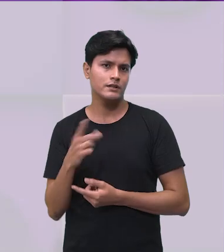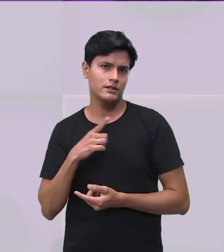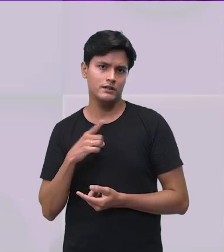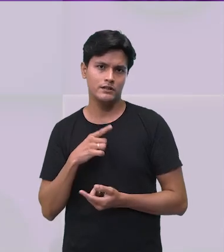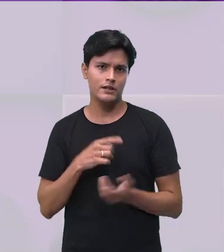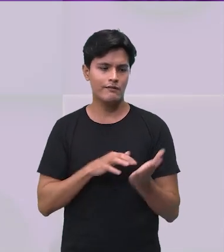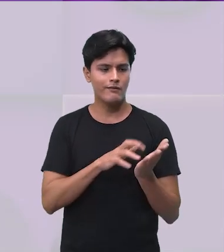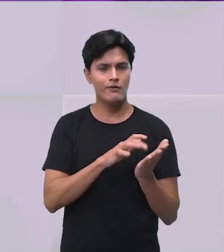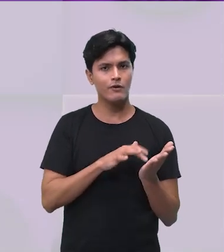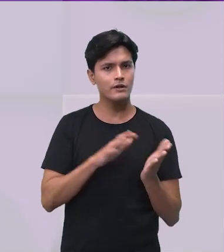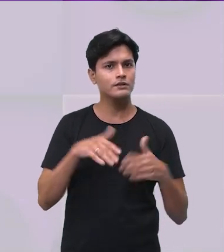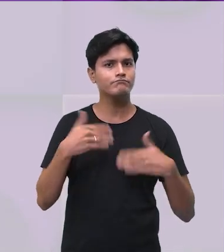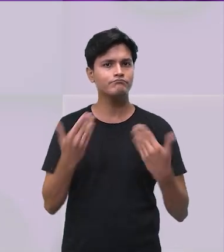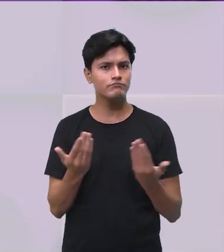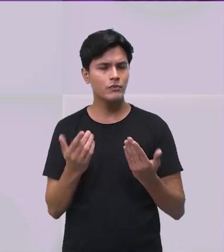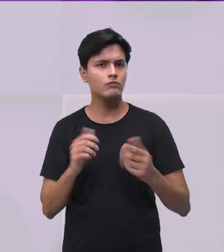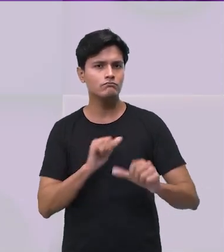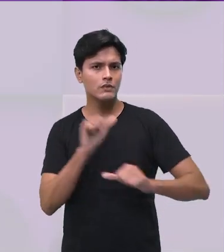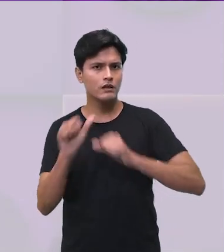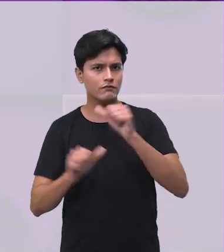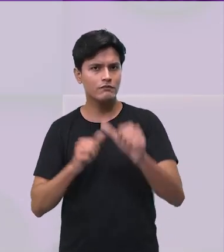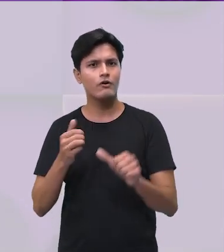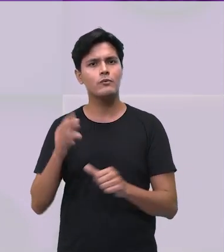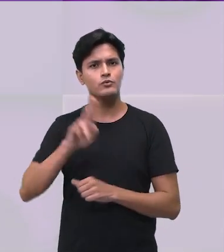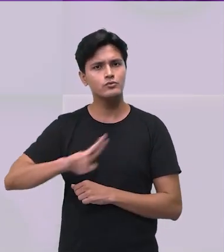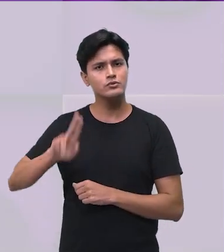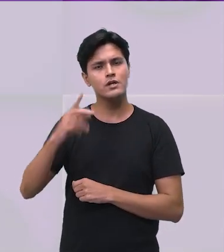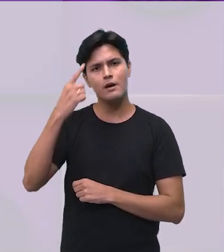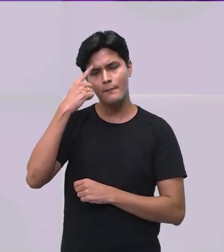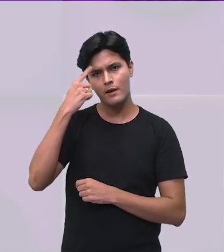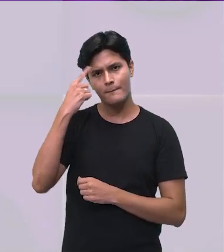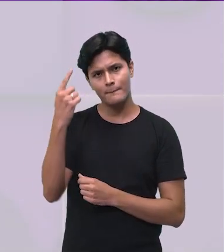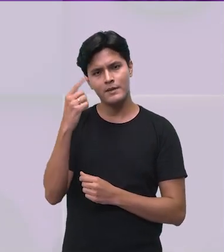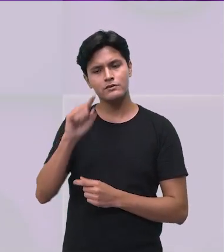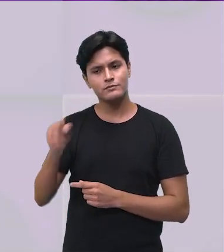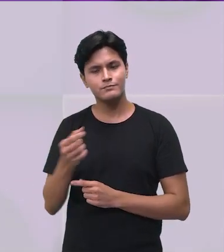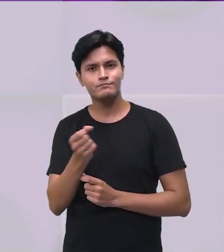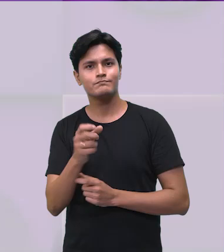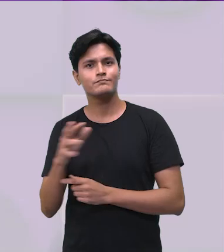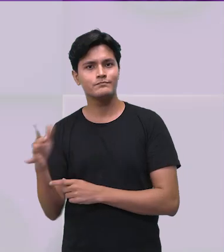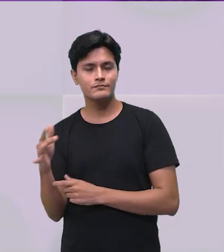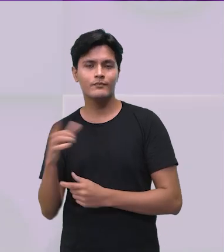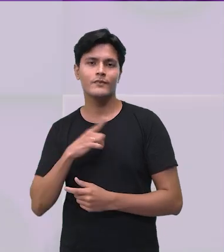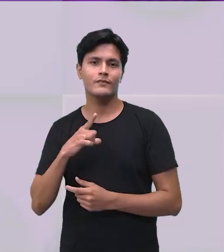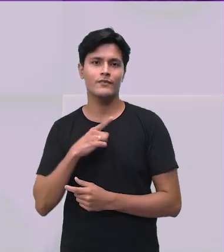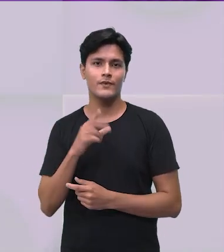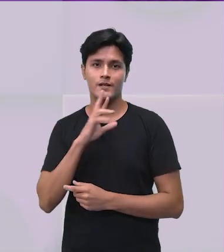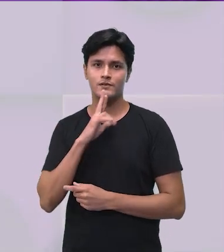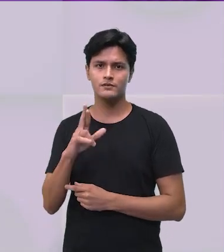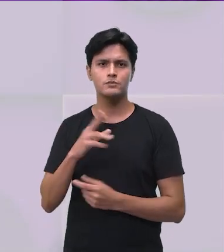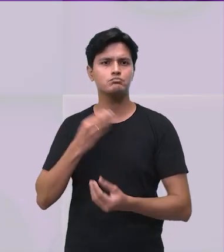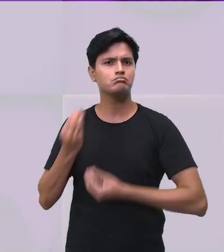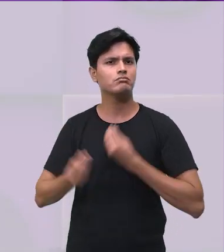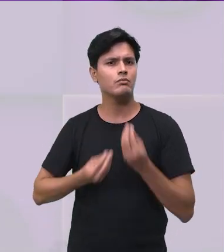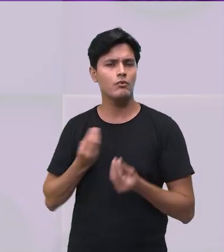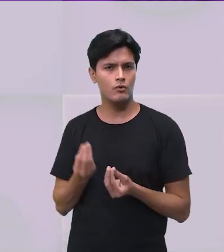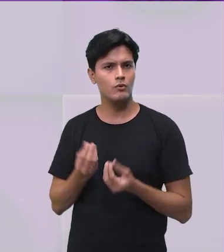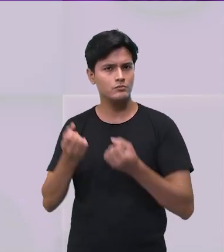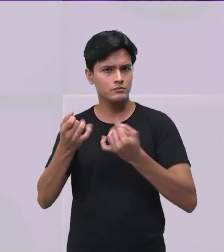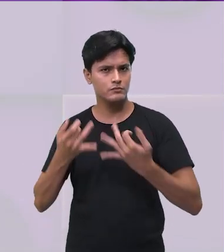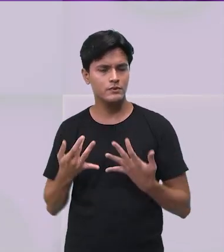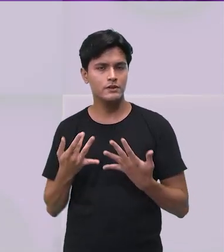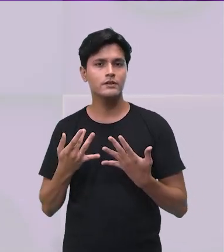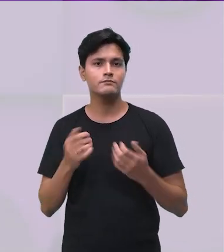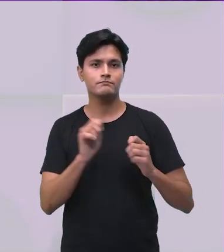transforma rapidinho mentalmente em decimal e multiplica que você vai ter o resultado. Como assim, professora? Vamos à nossa cartela, olha